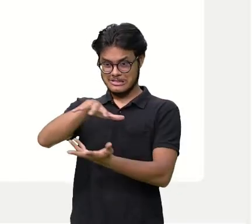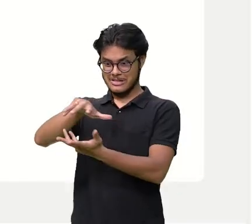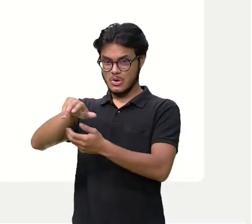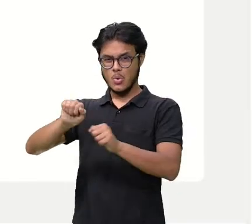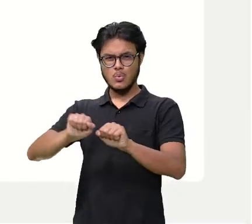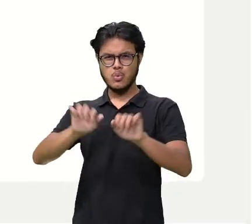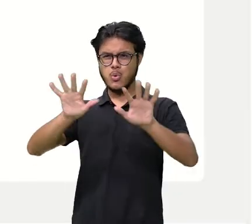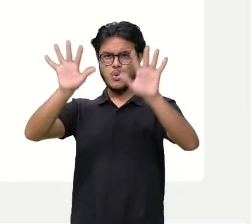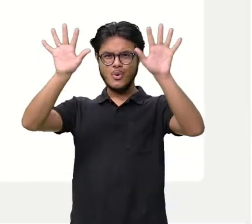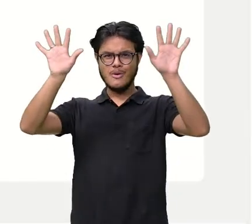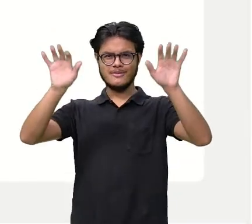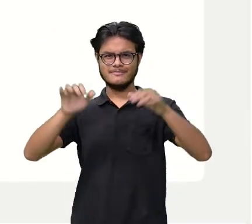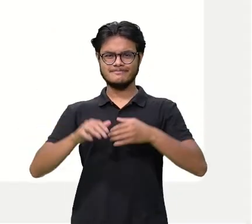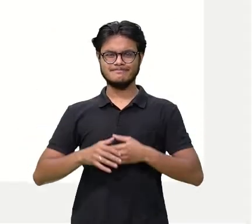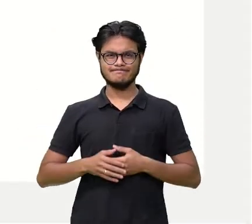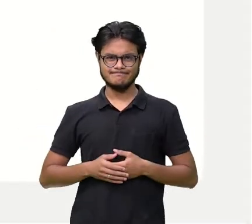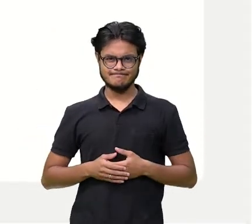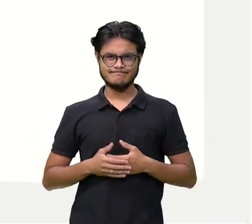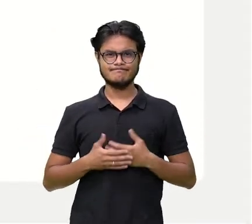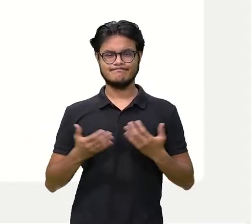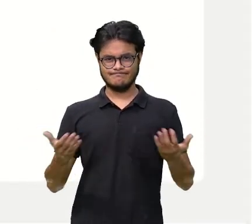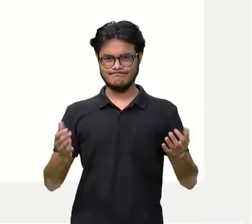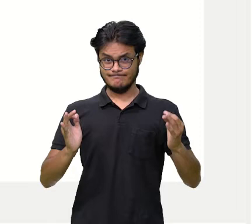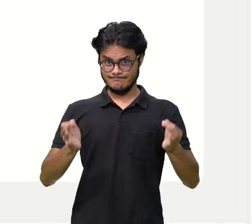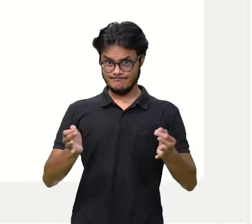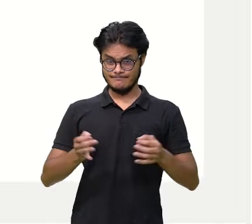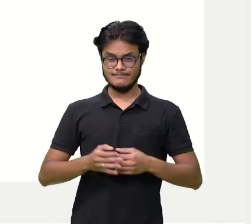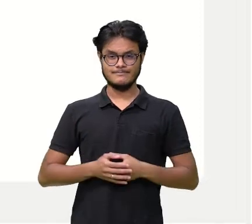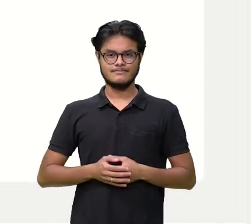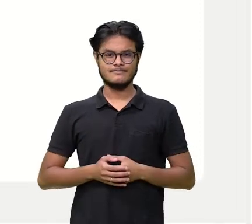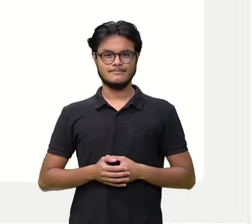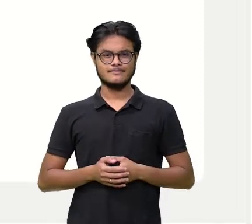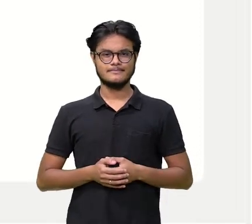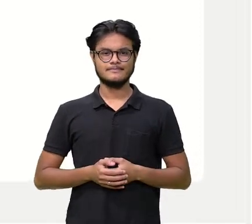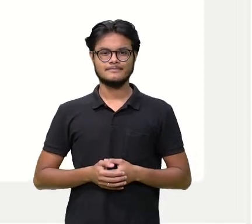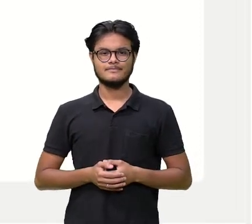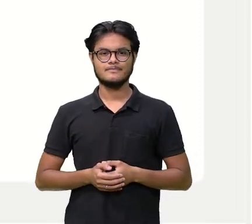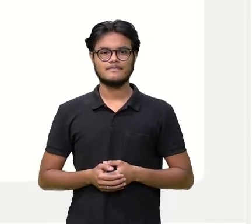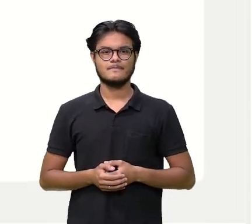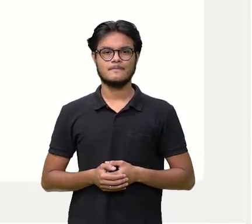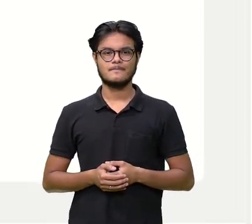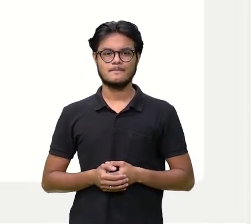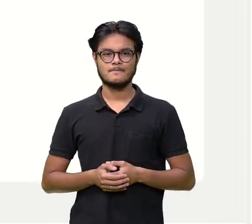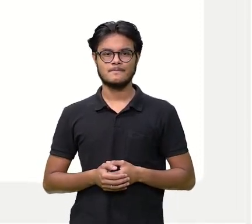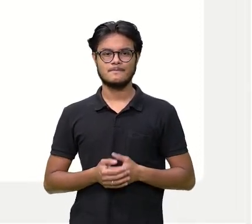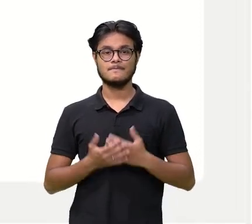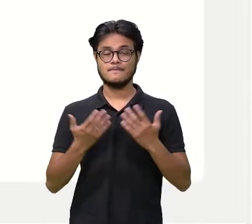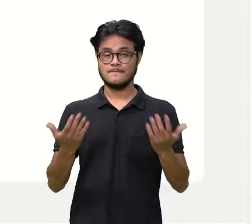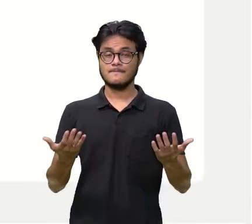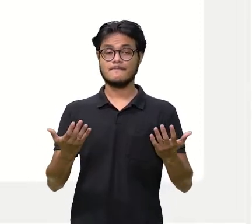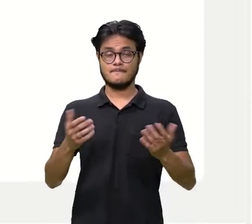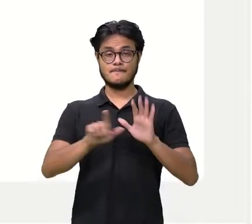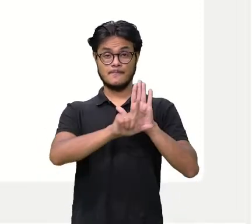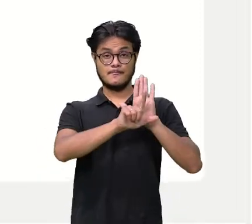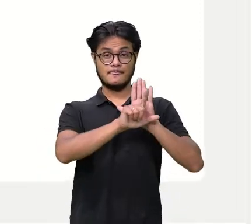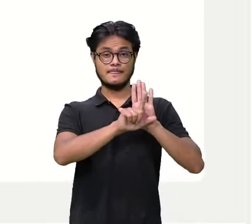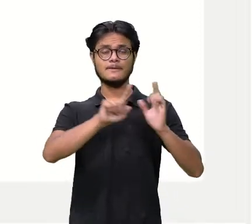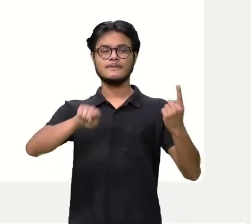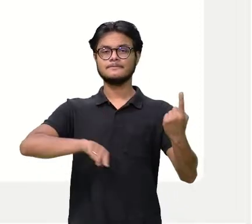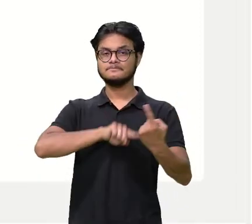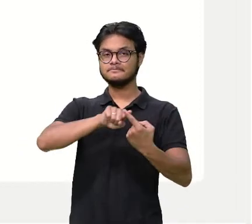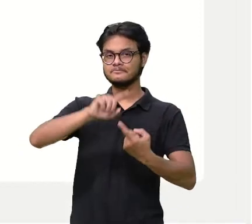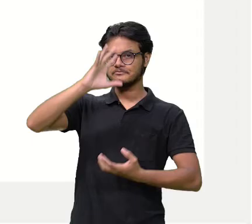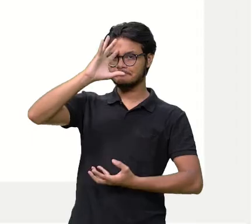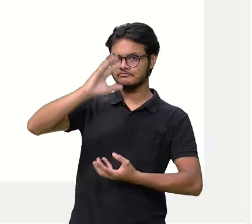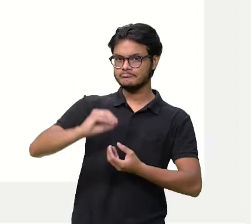com a velocidade máxima no ponto mais próximo do Sol. A lei das áreas ajuda a entender por que os planetas